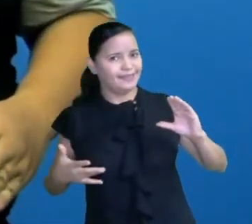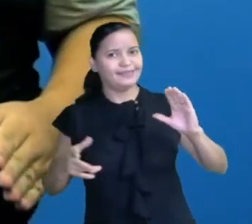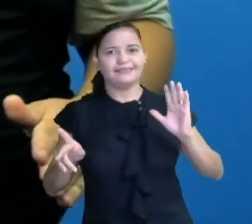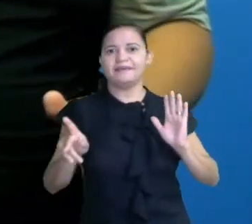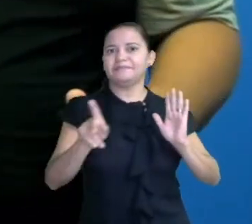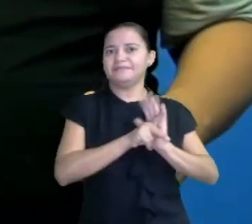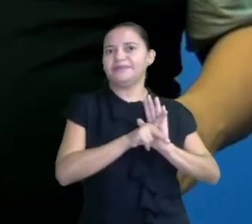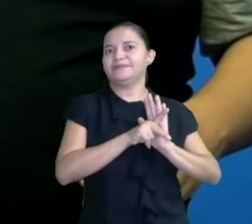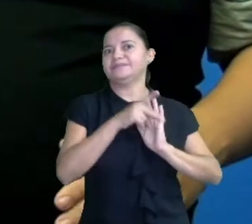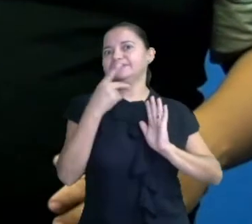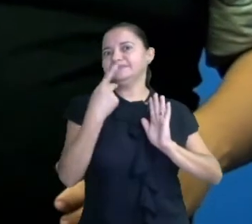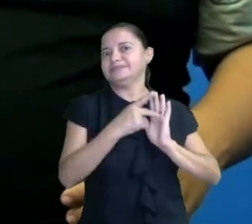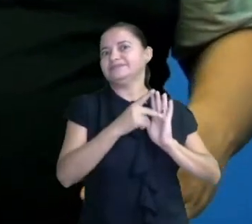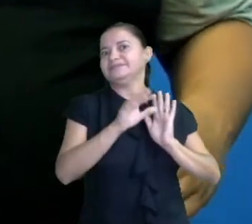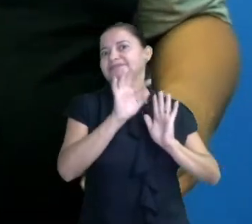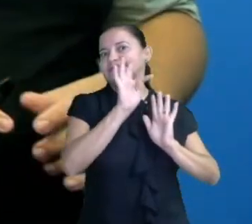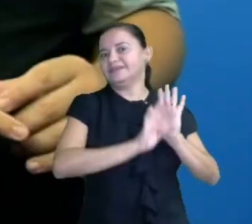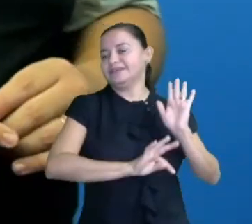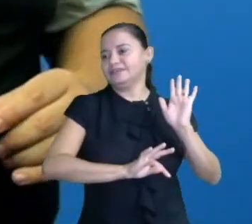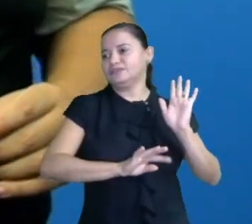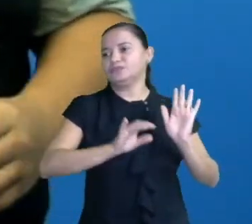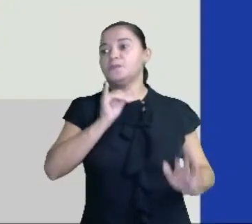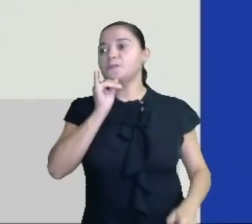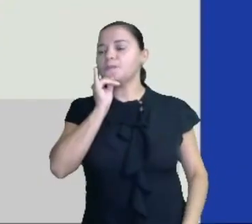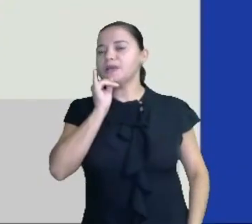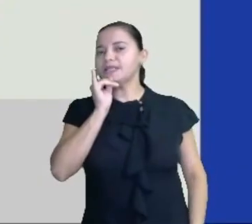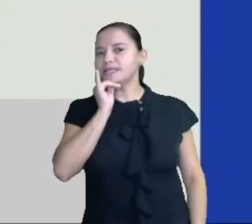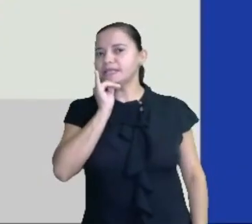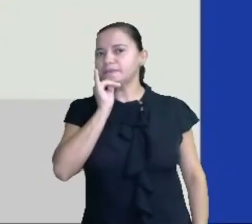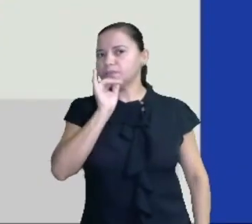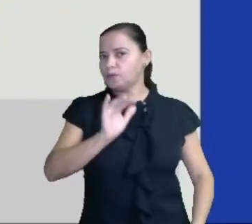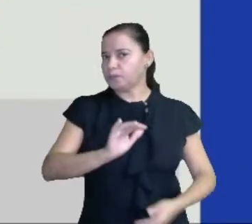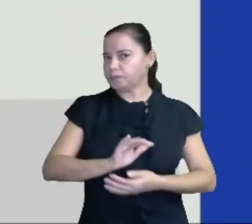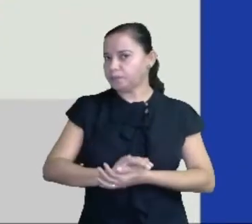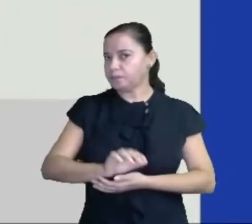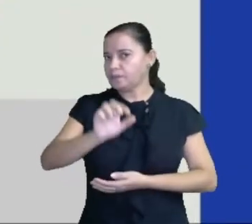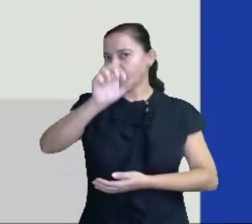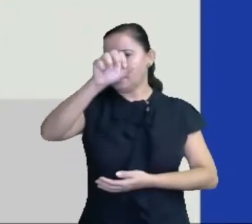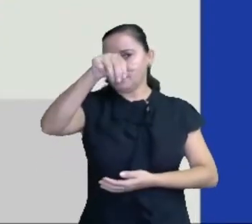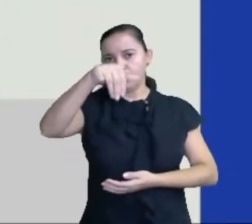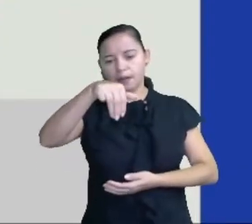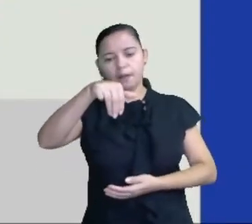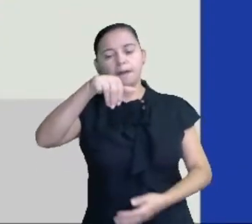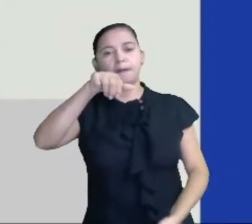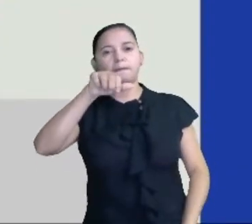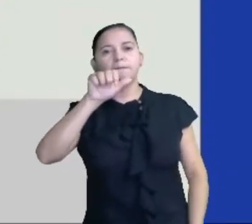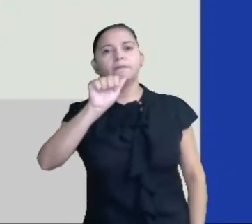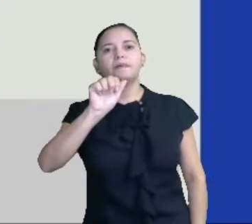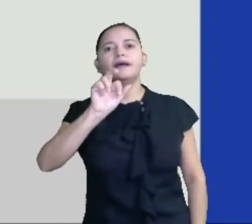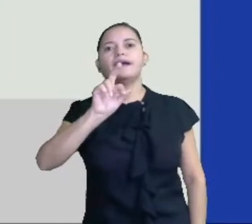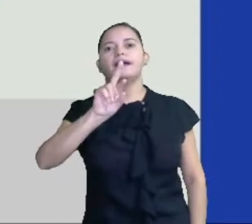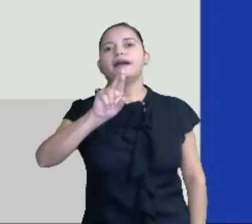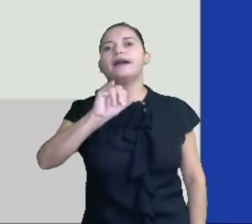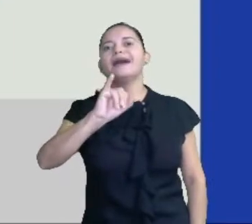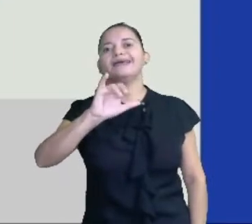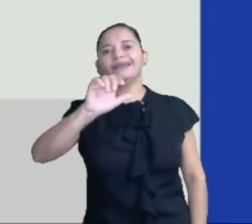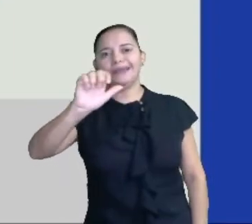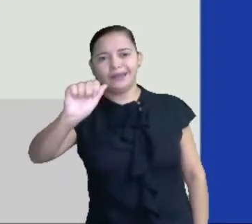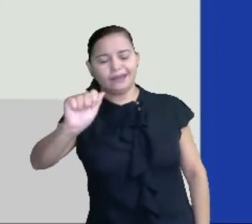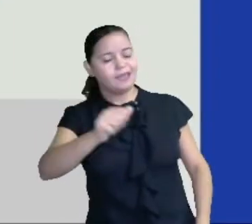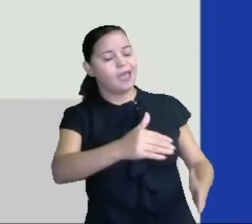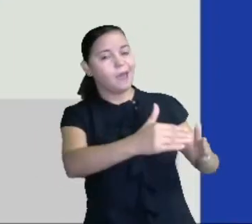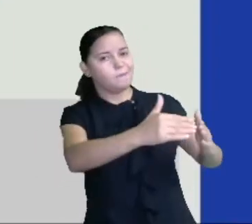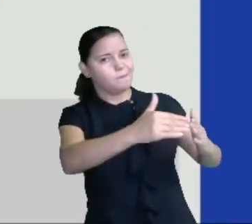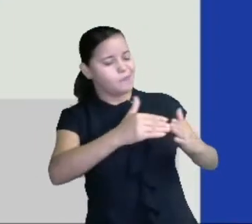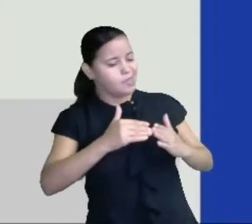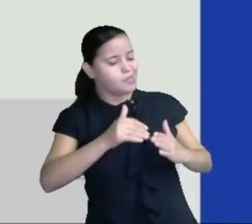delas. Vamos dar um exemplo aqui. Maria pediu a Joana que